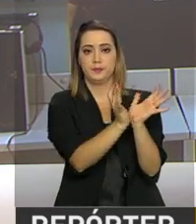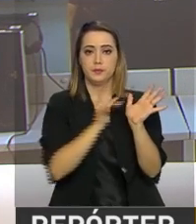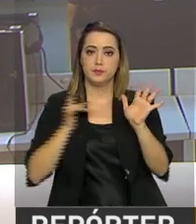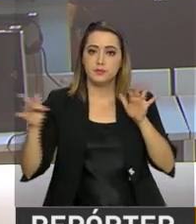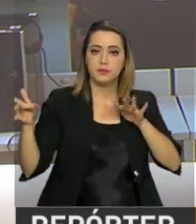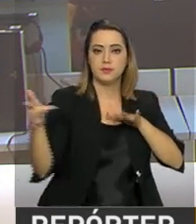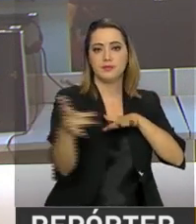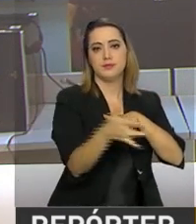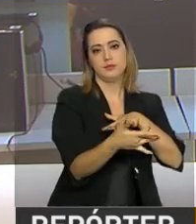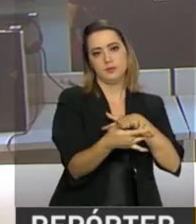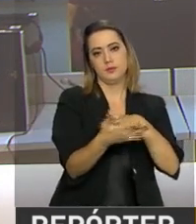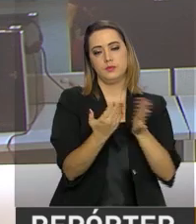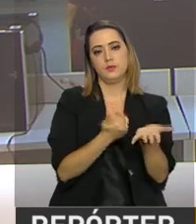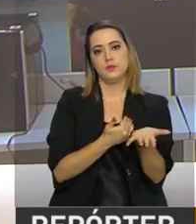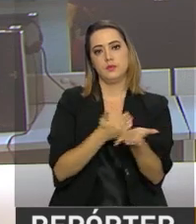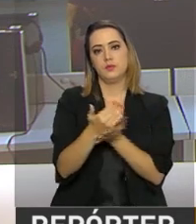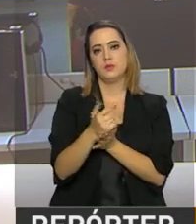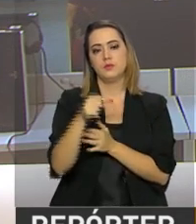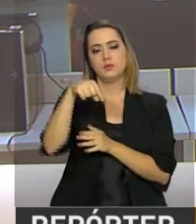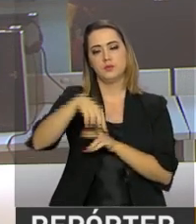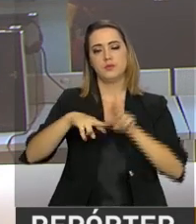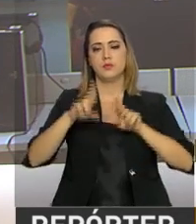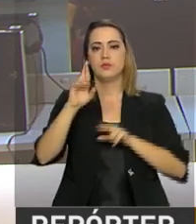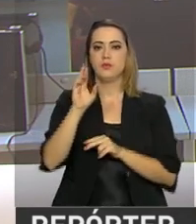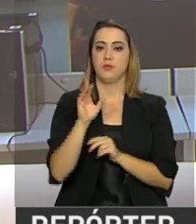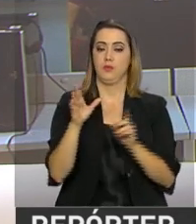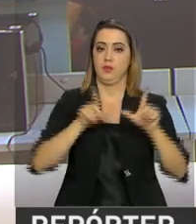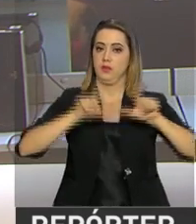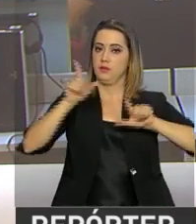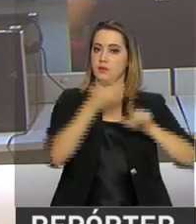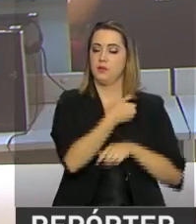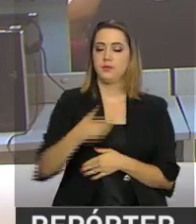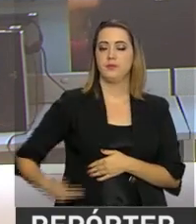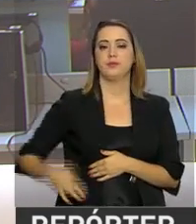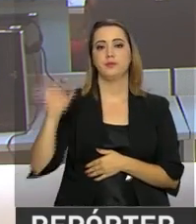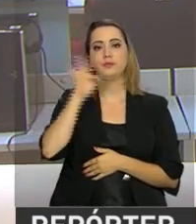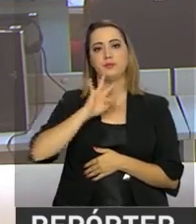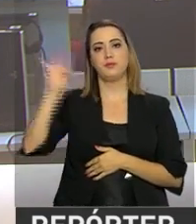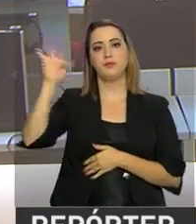novidades também pelas nossas redes sociais e continue com a gente aqui na NBR, a TV do Governo Federal.